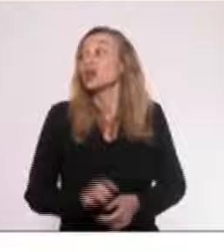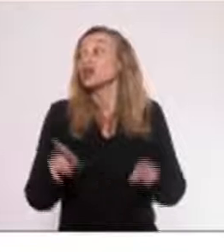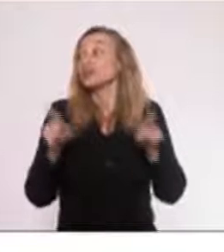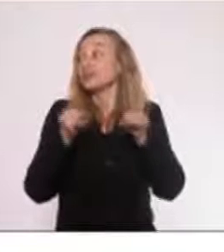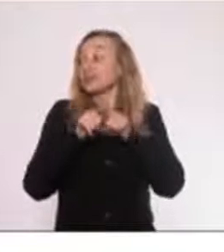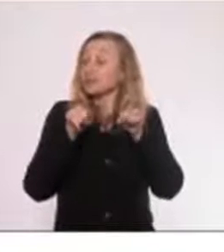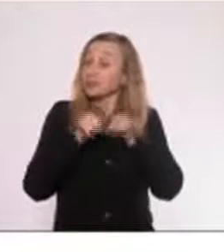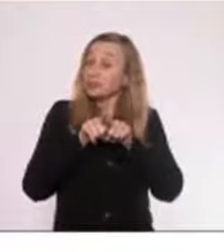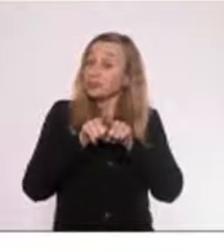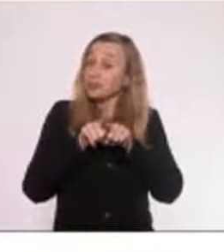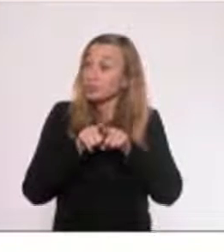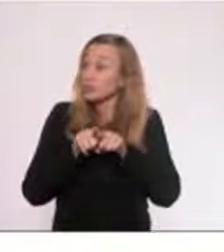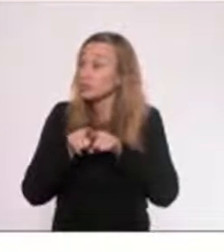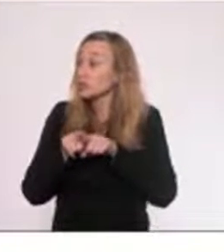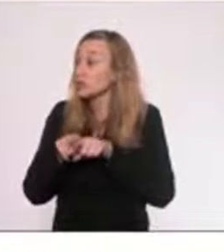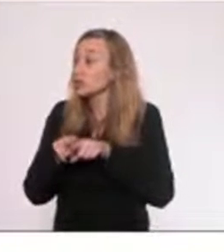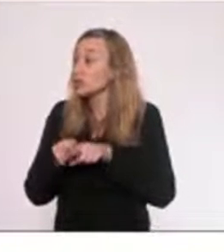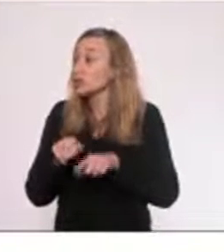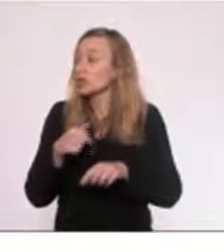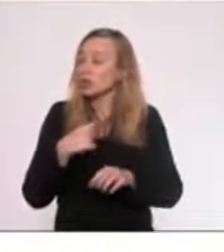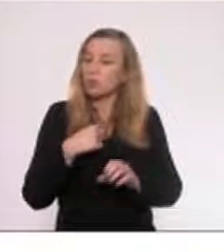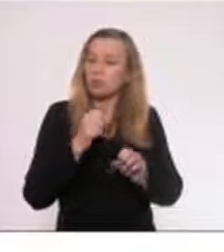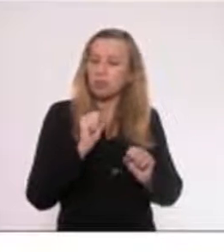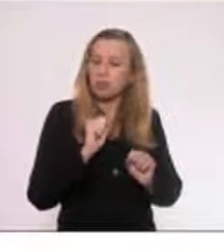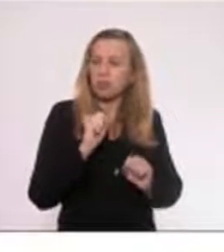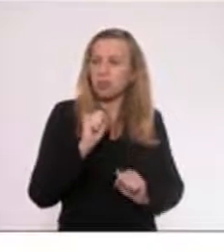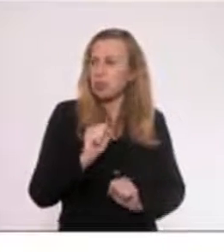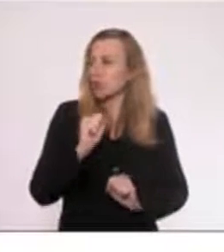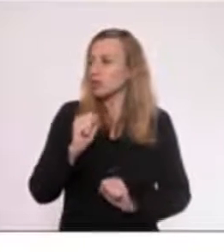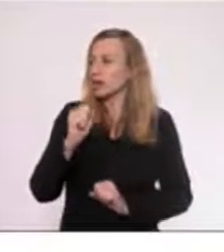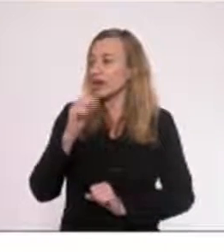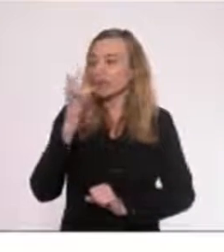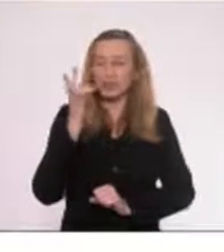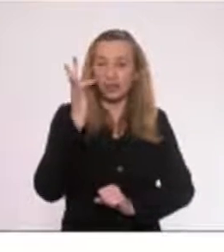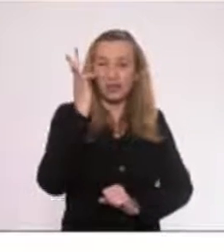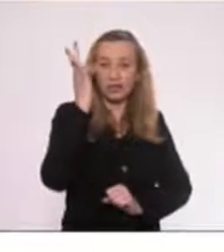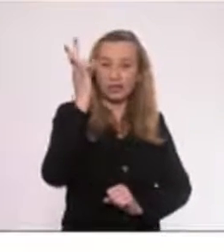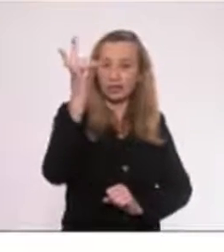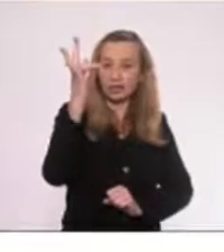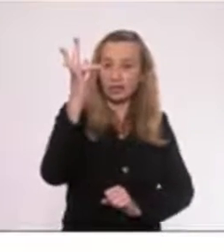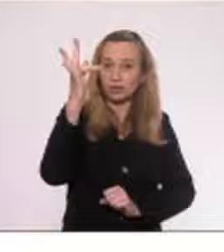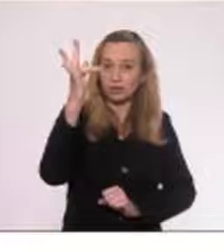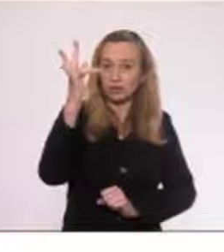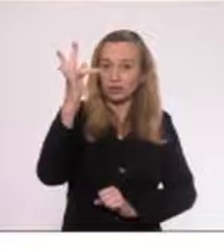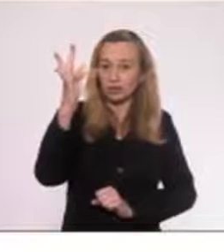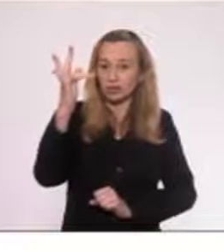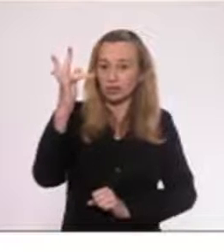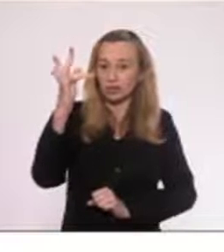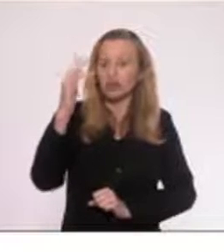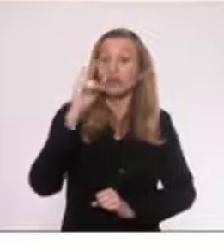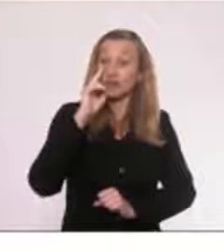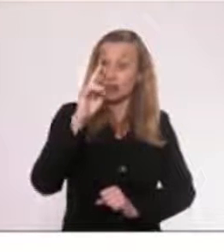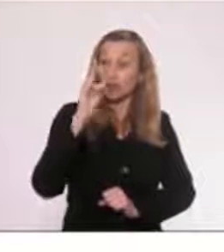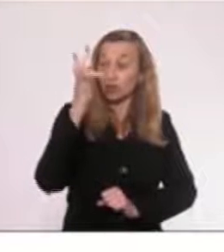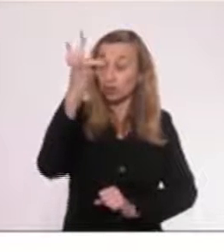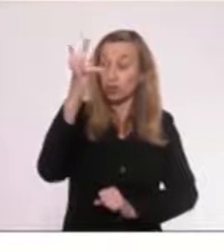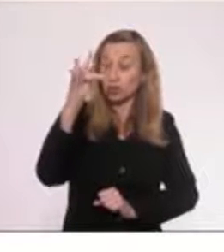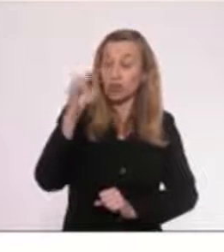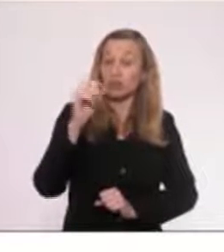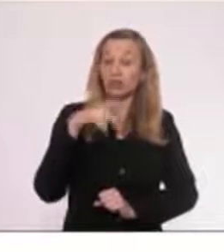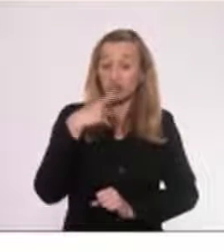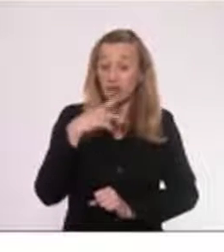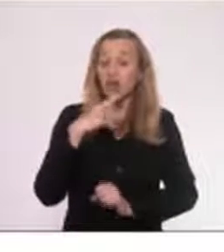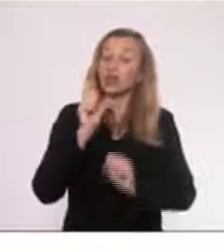Inclusive, eu sou capaz de prever o futuro e dizer que este mesmo blog instrumentalizado